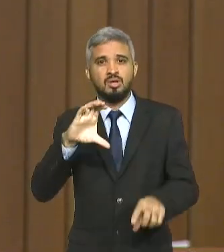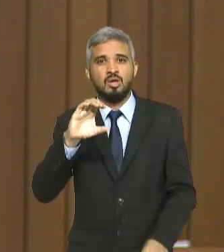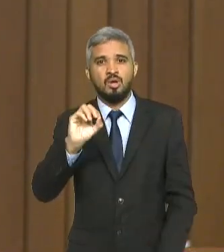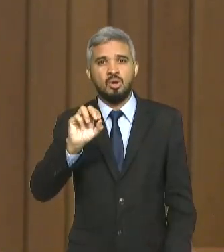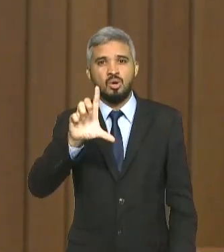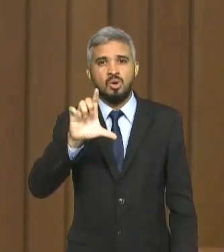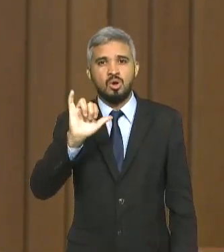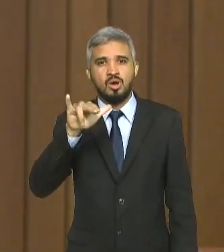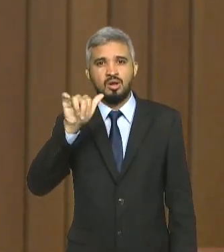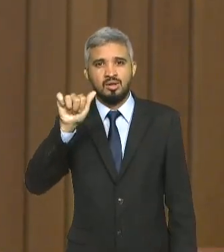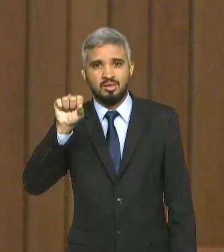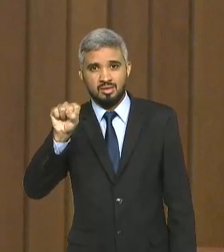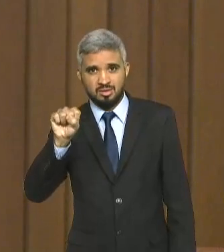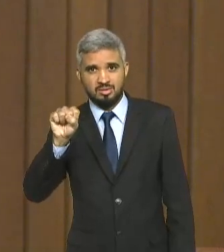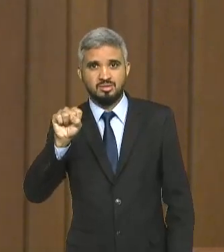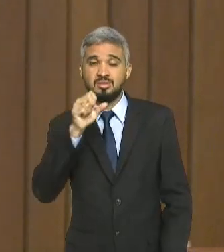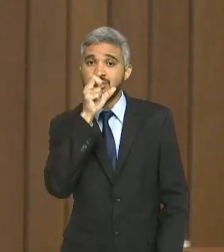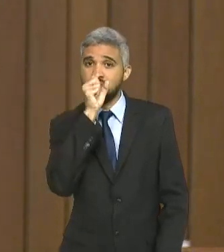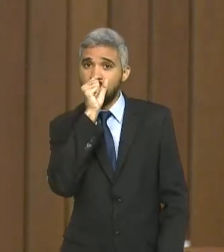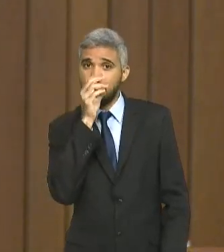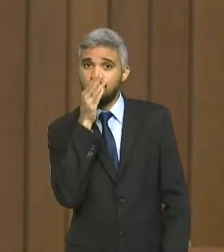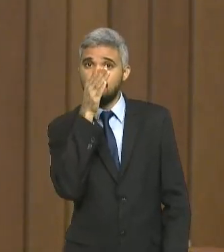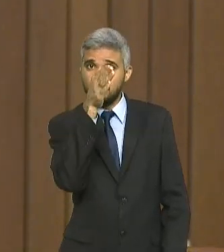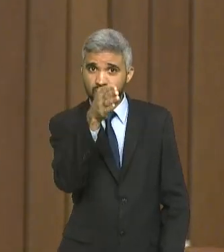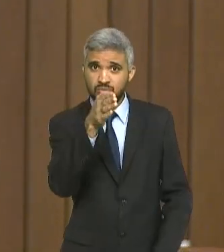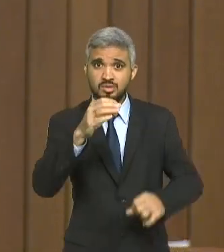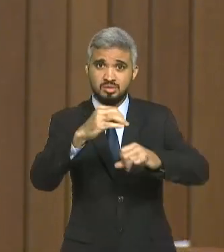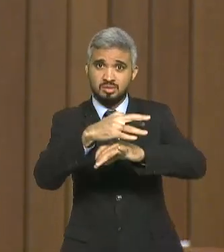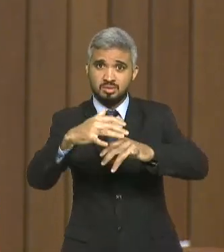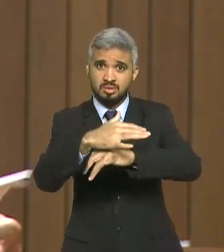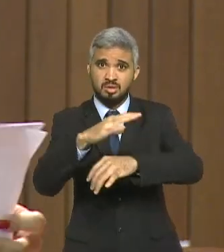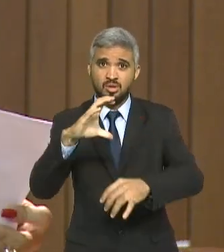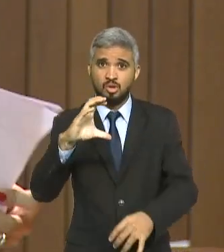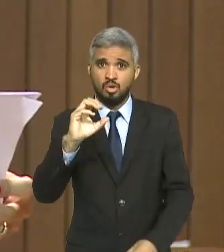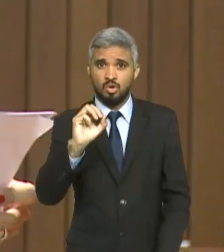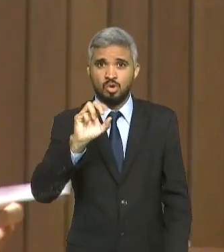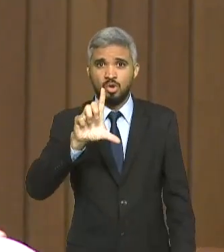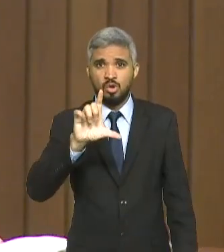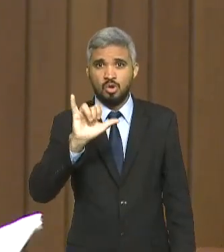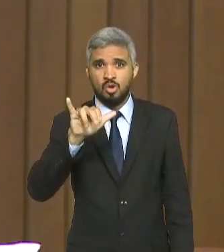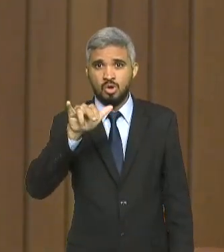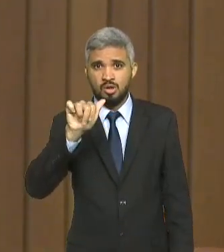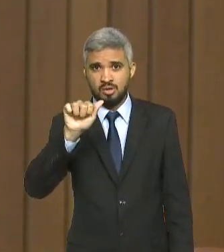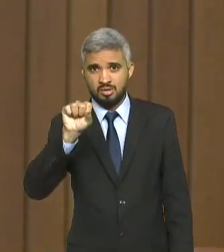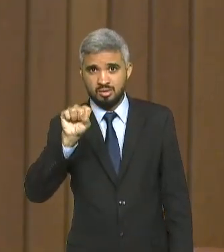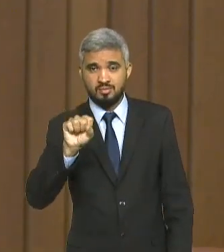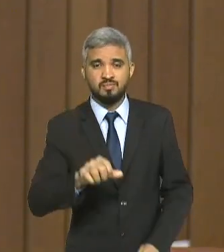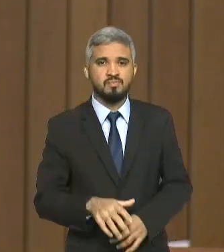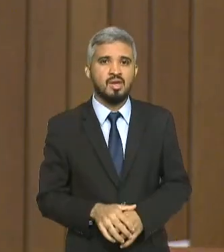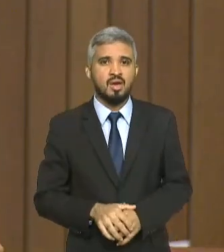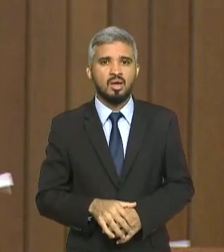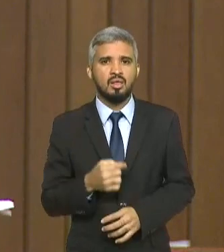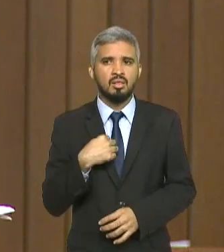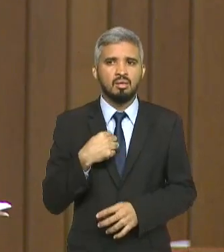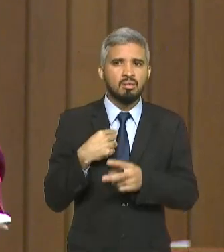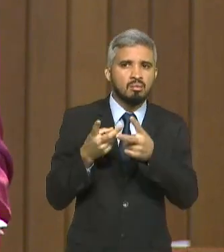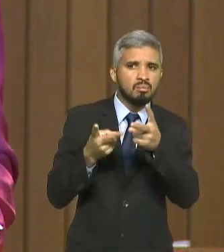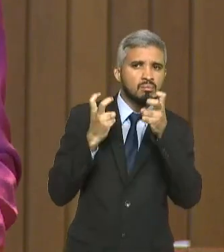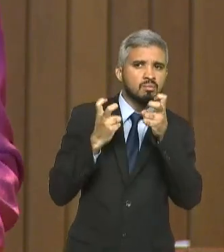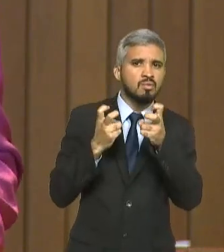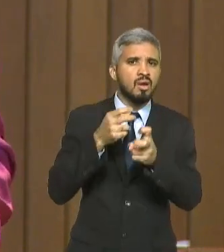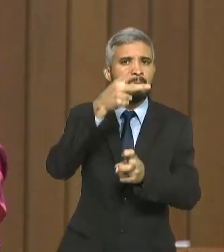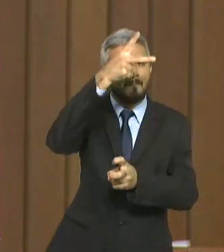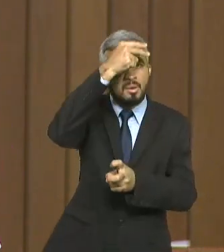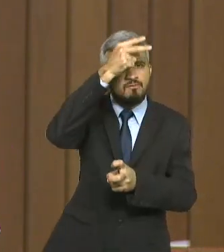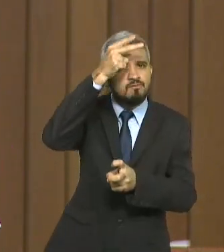ainda no sábado. E lá em Colinas eu tive a oportunidade de ver a prefeita investindo investindo em ações para a juventude do Maranhão.